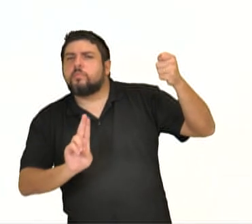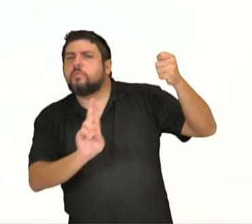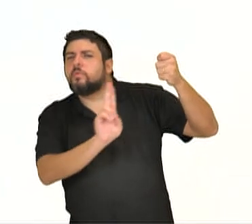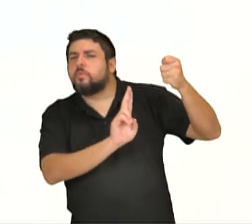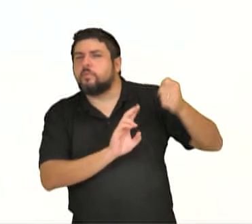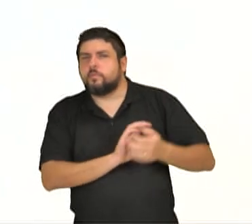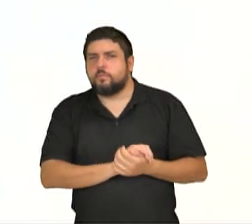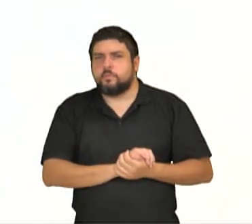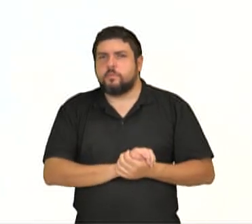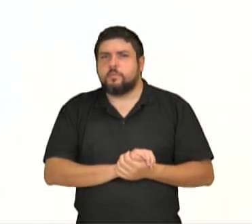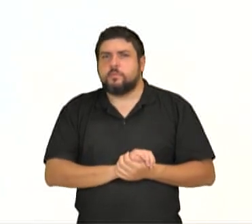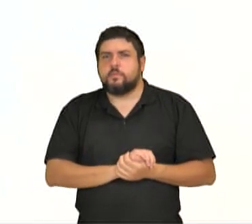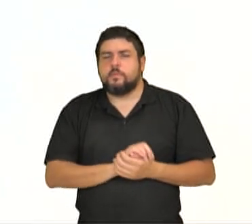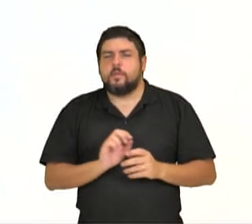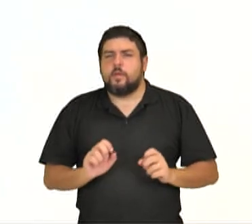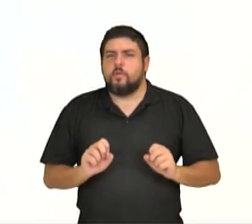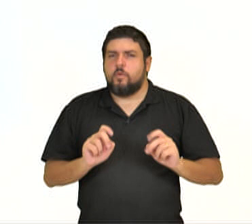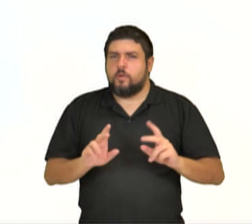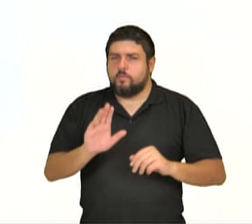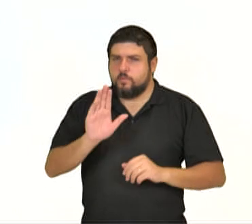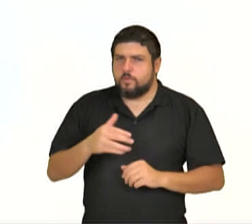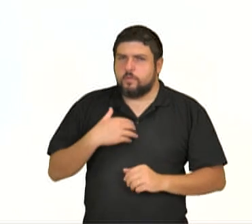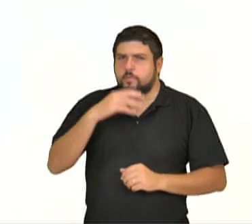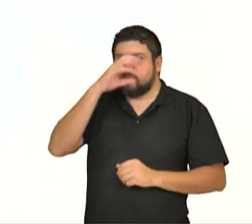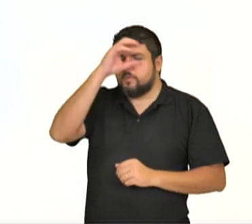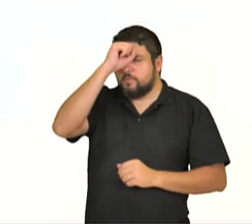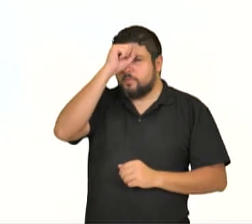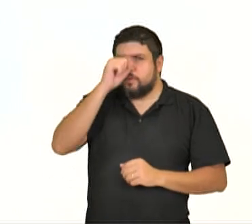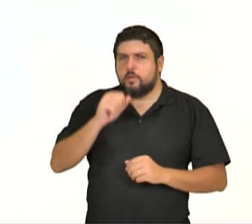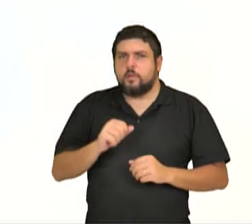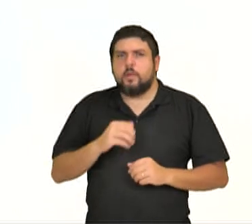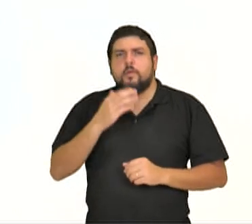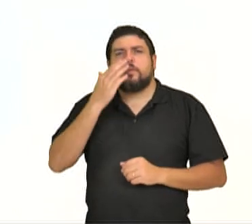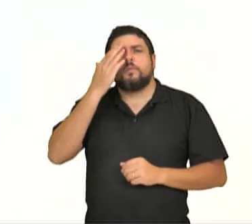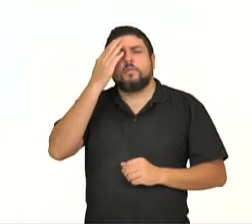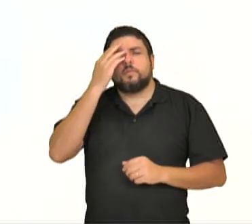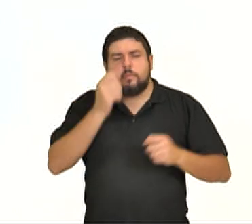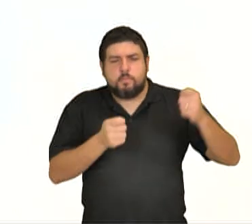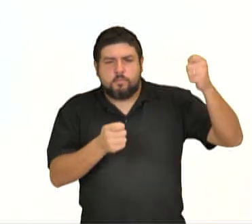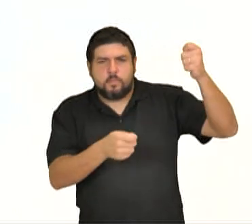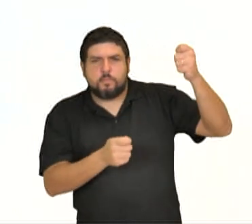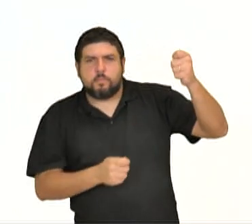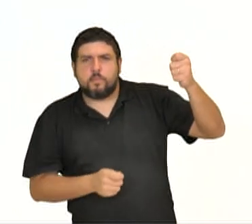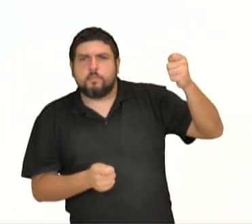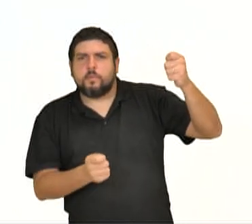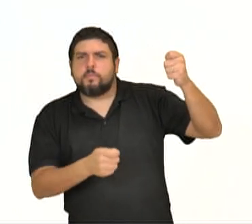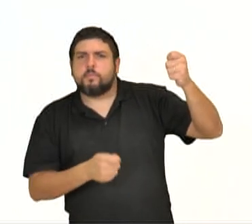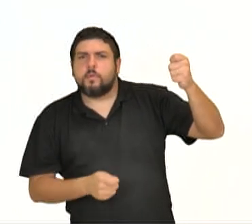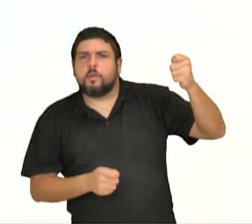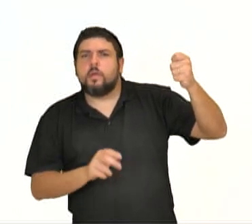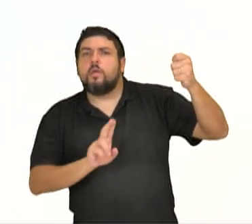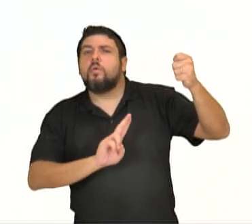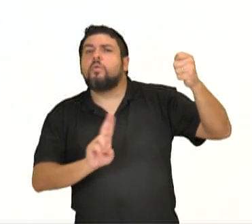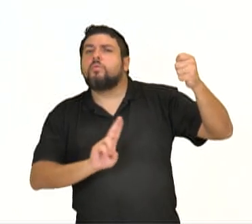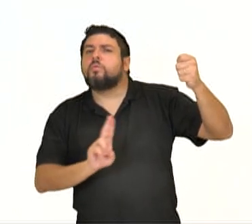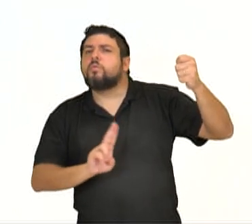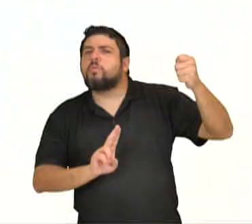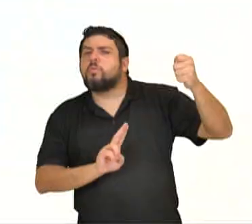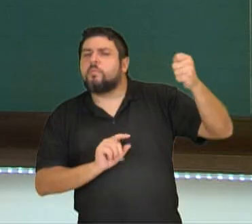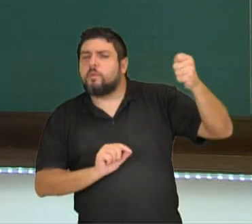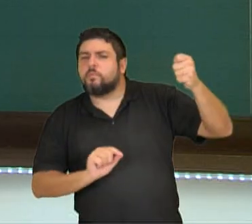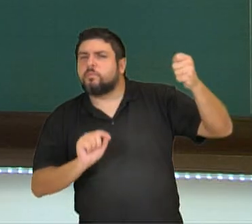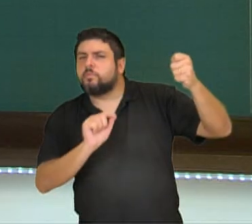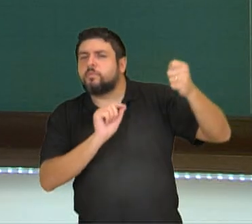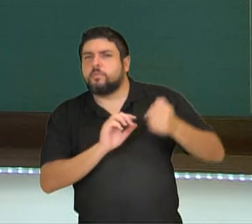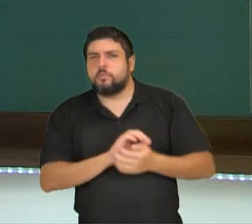que aprendemos sobre o berimbau, você sabe quais são os componentes do berimbau utilizado na roda de capoeira?